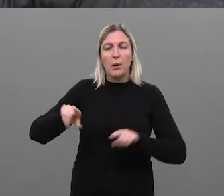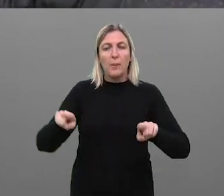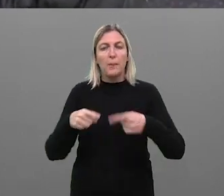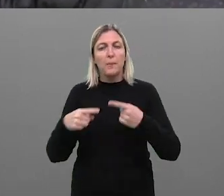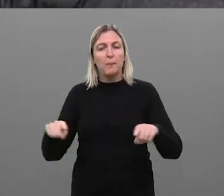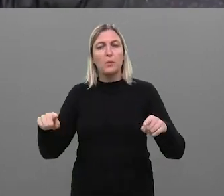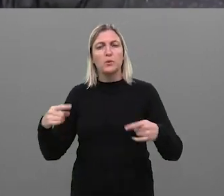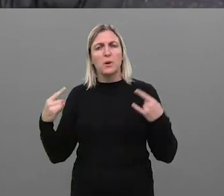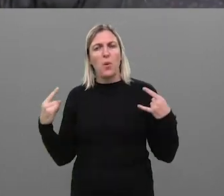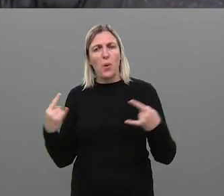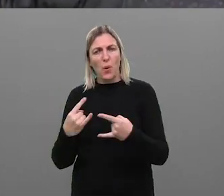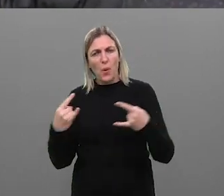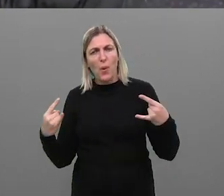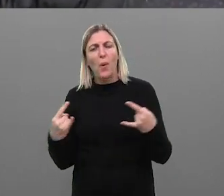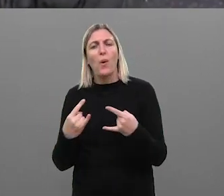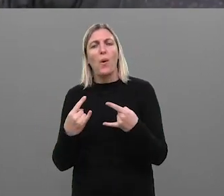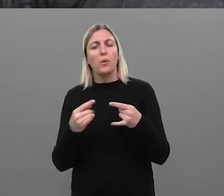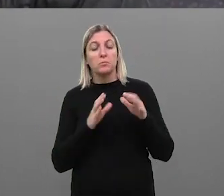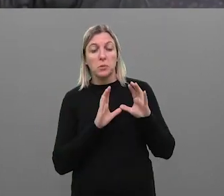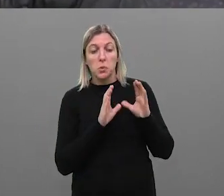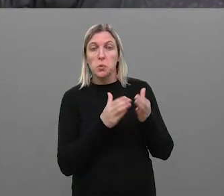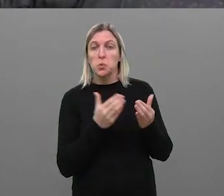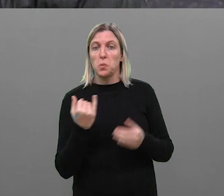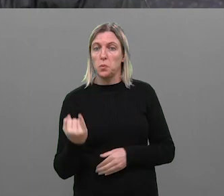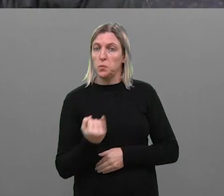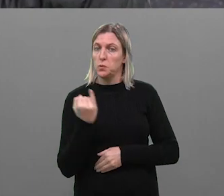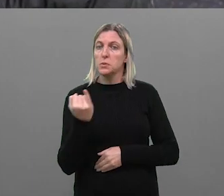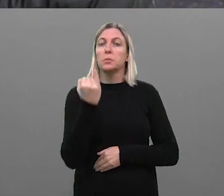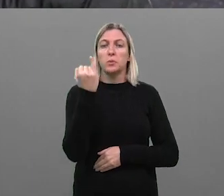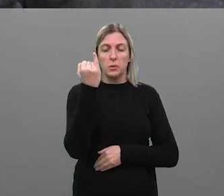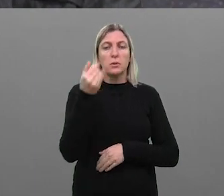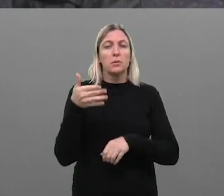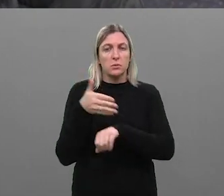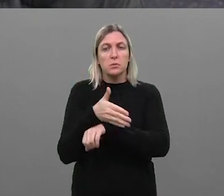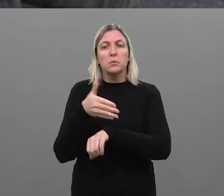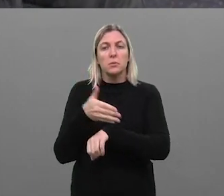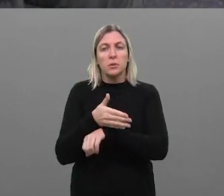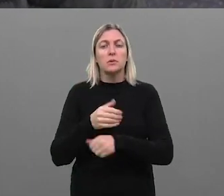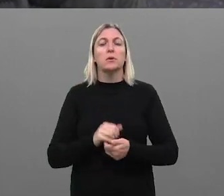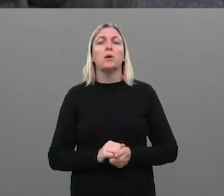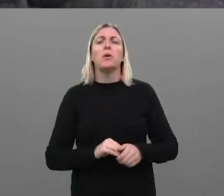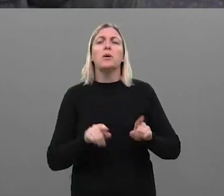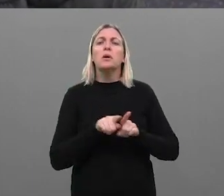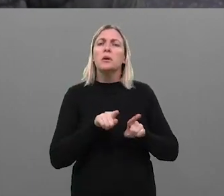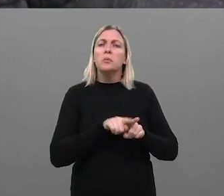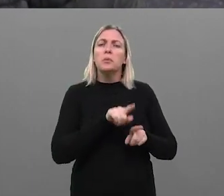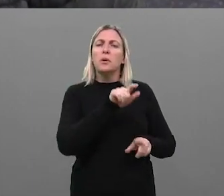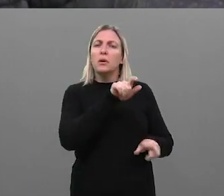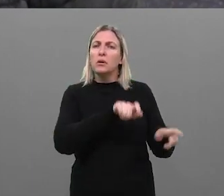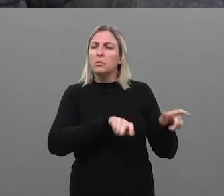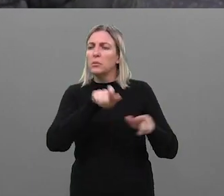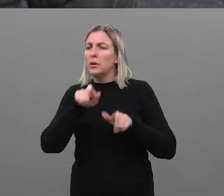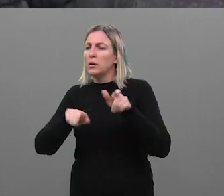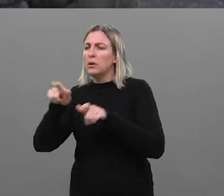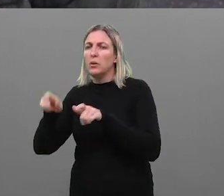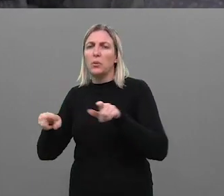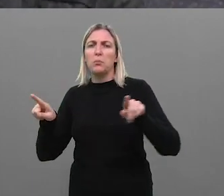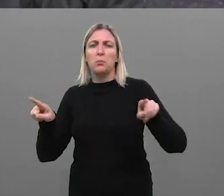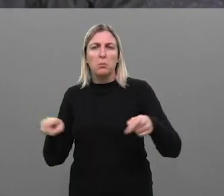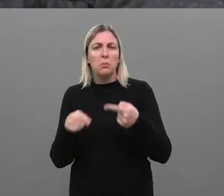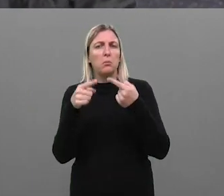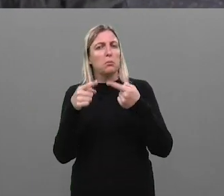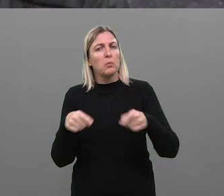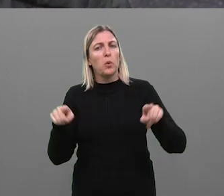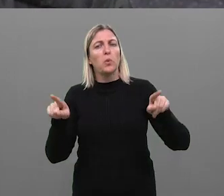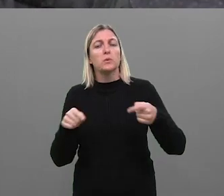nacional como pepel Gomes engenheiros do Avaí ah etc etc Outros tantos músicos que eu chamo de